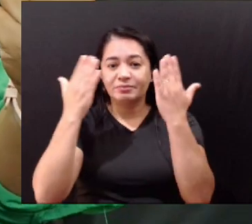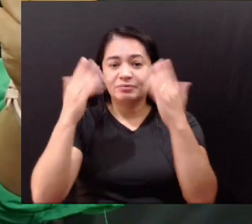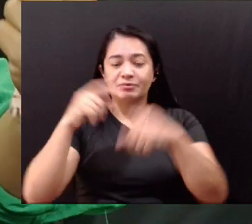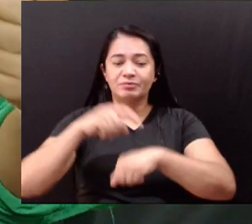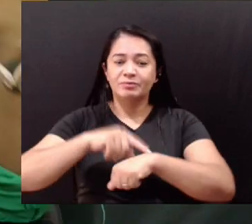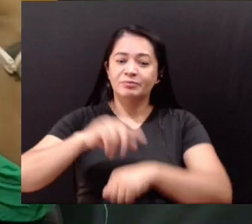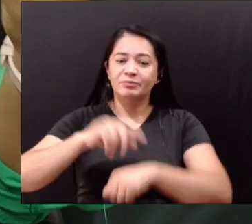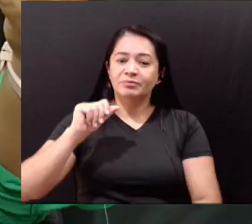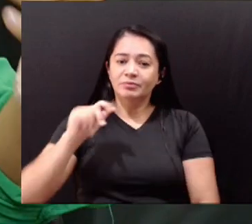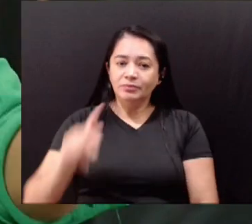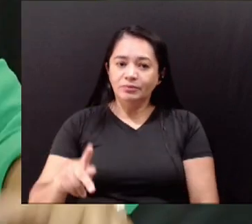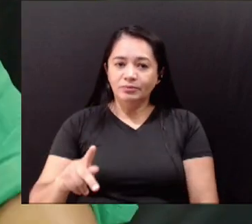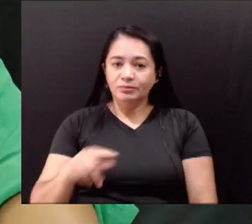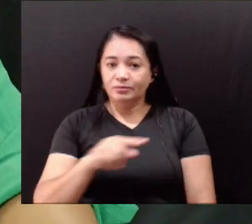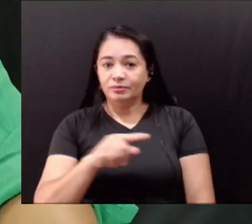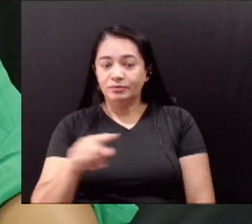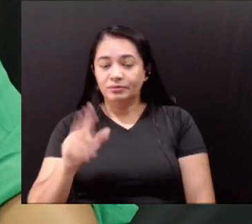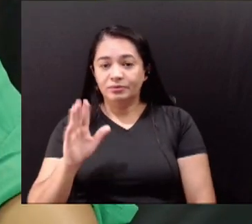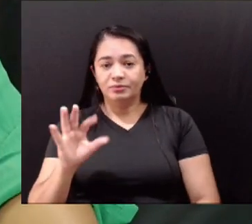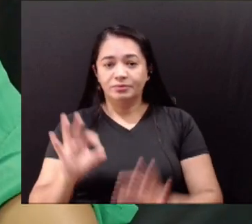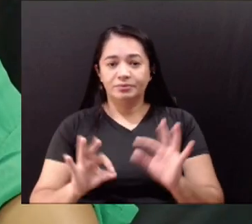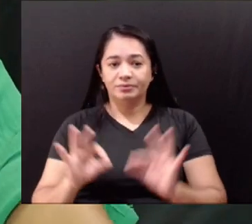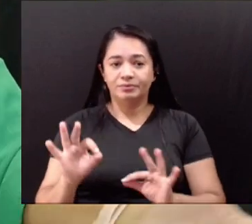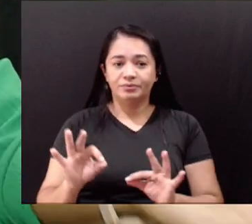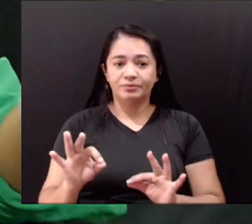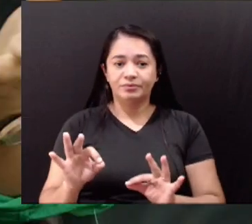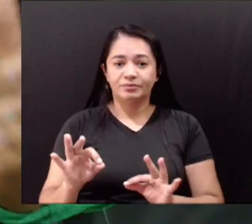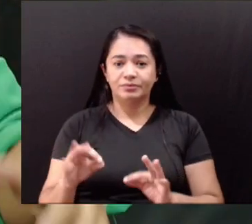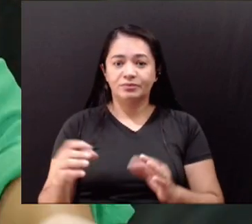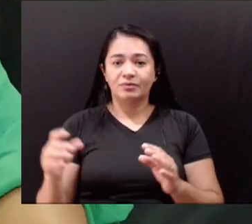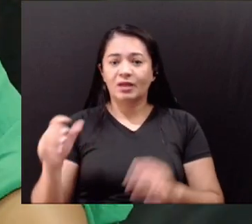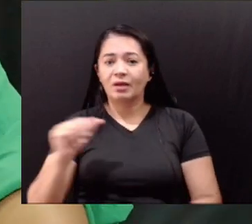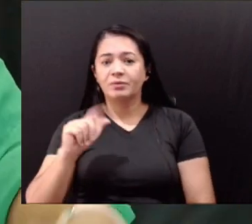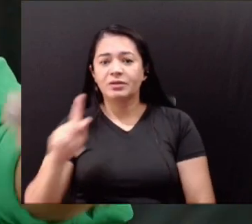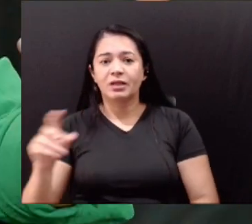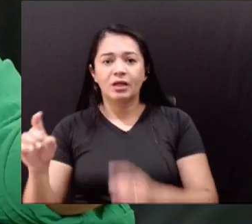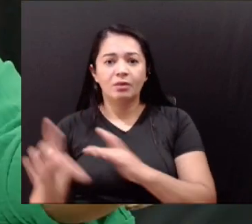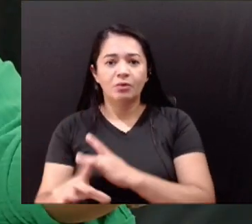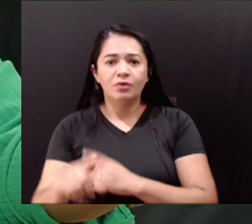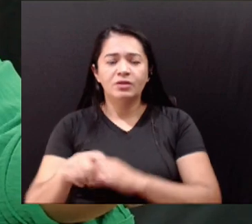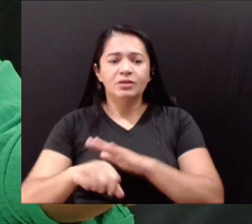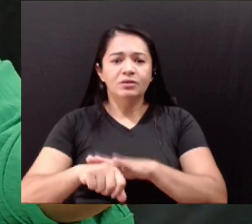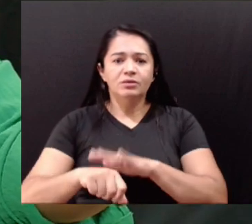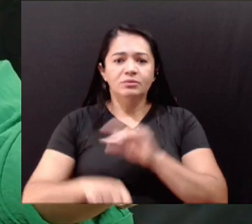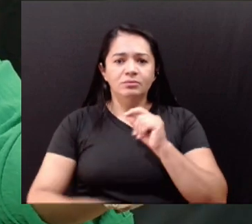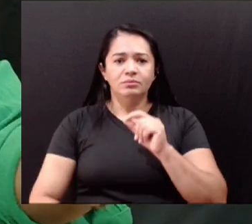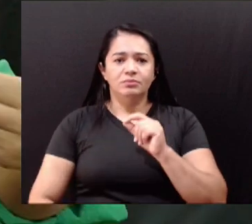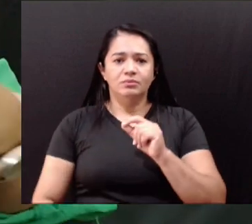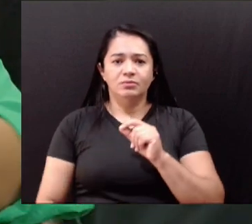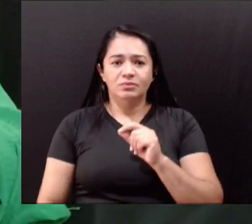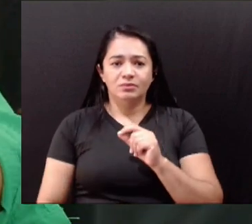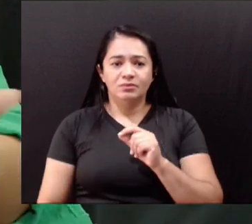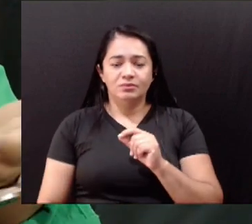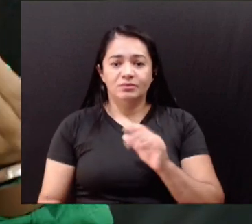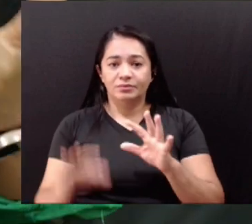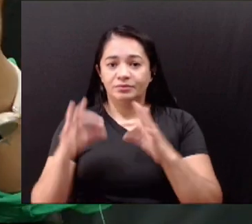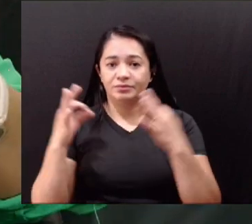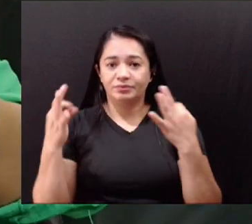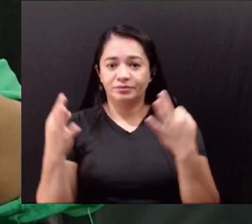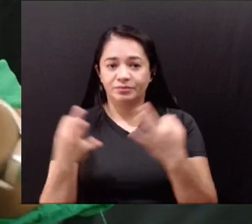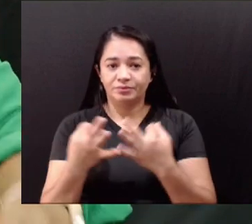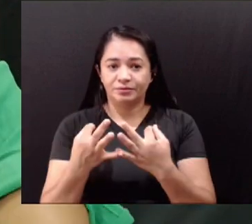para se aposentar? E depois da aposentadoria, o que que você vai fazer? Isso me arremete à questão também da família, né, nesse momento